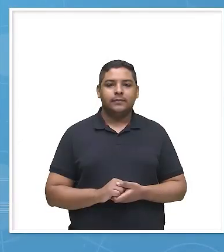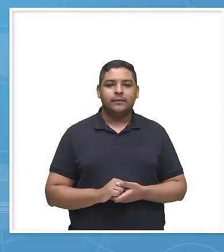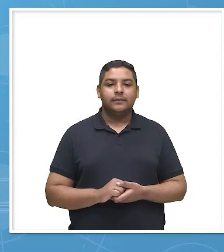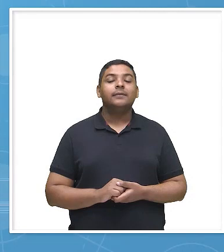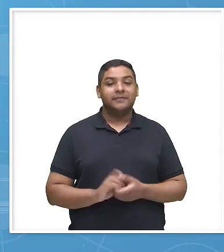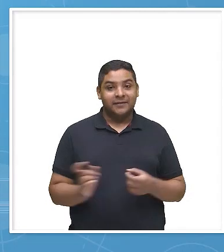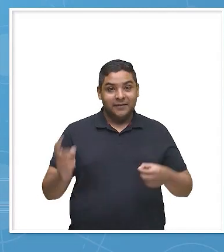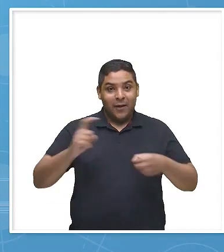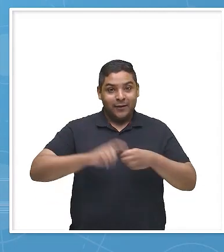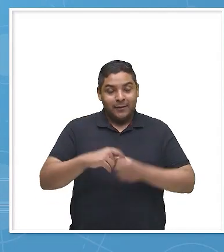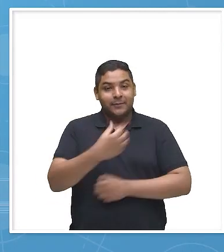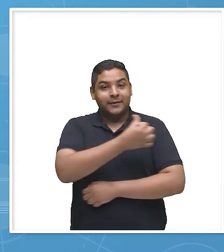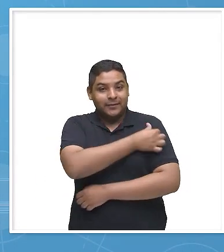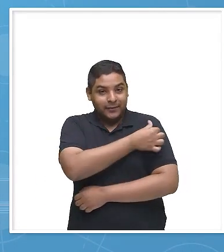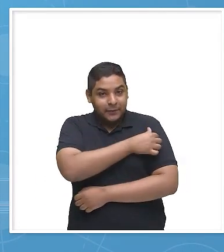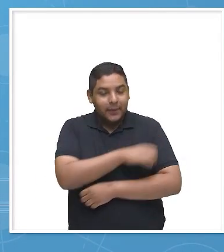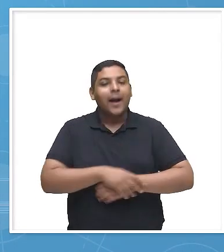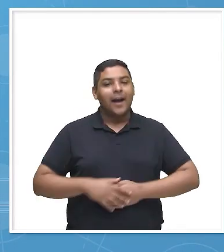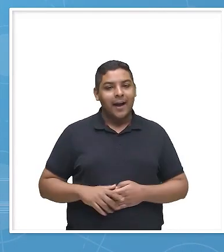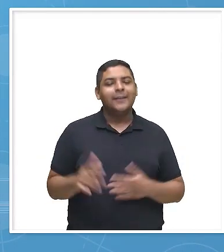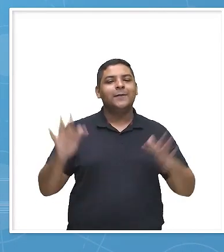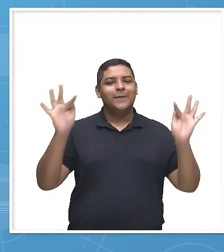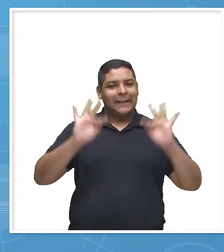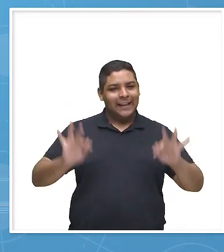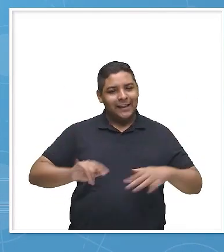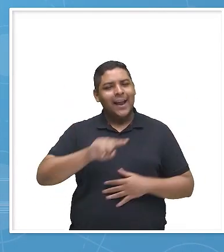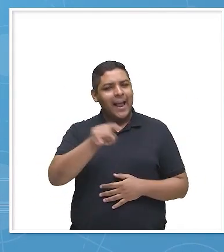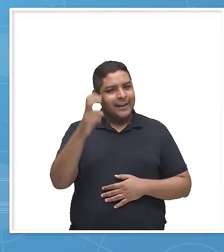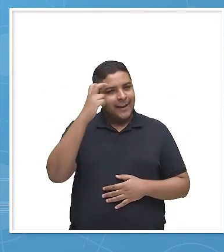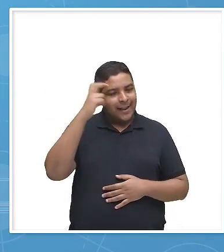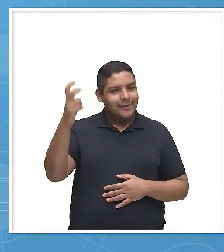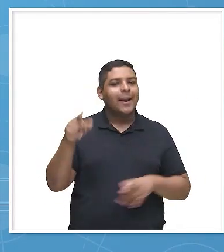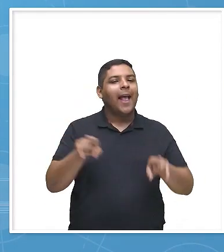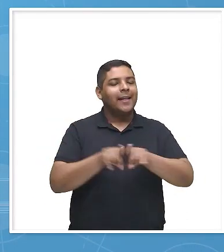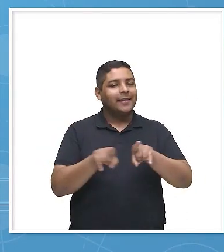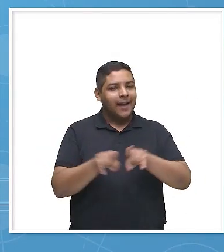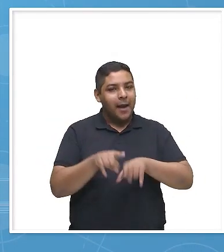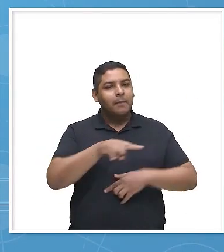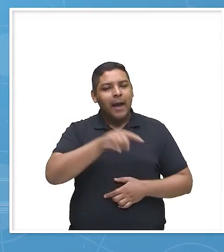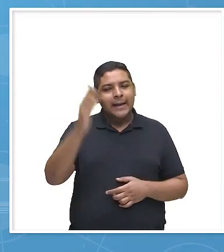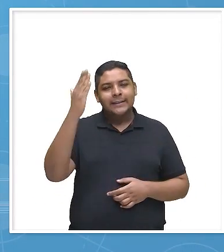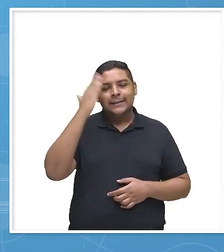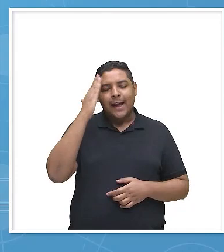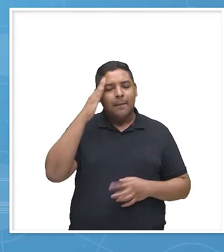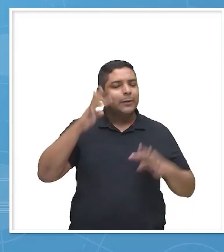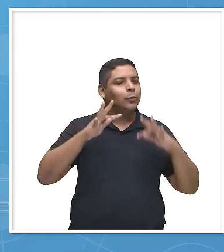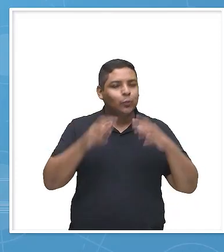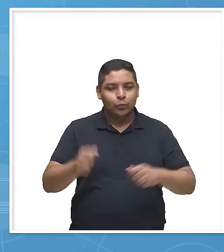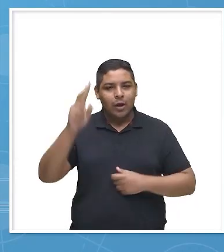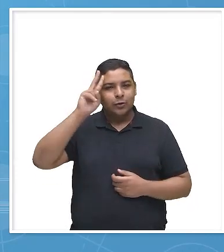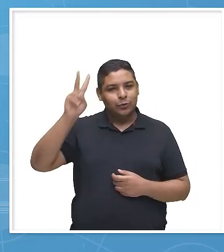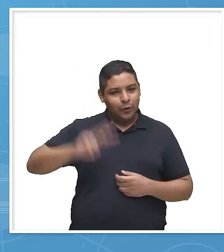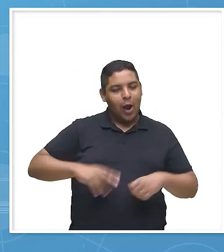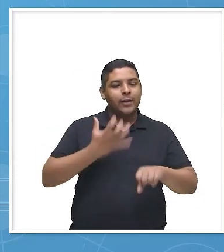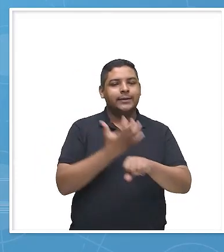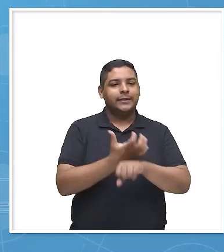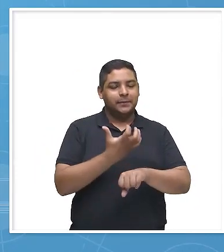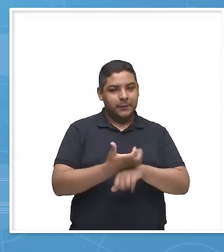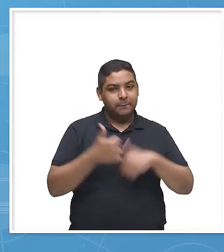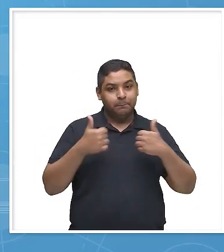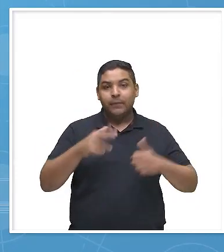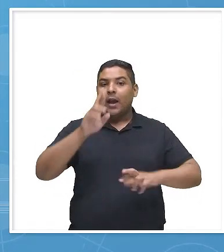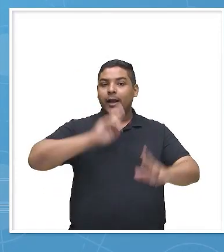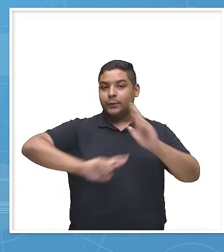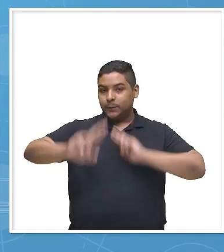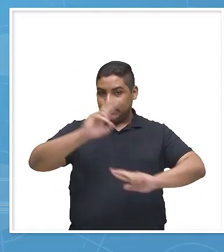Voltamos sexto ano, galerinha boa, alegre, feliz, inteligente, sabem tudo de história, responderam para a gente aqui a questão. Vamos